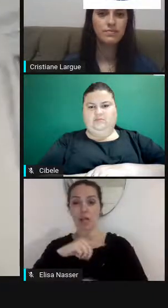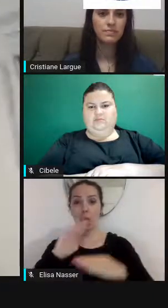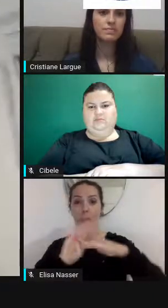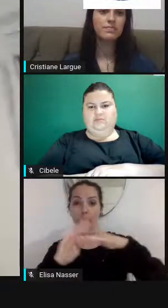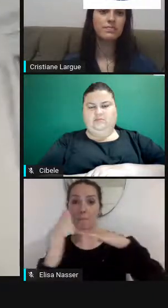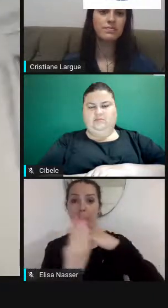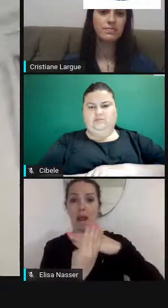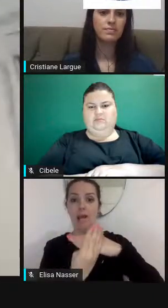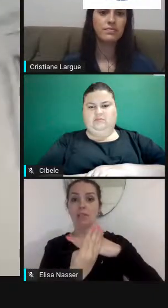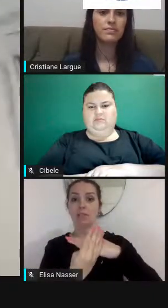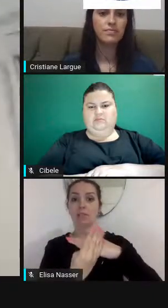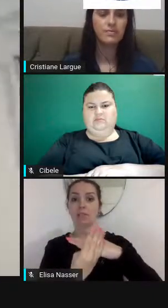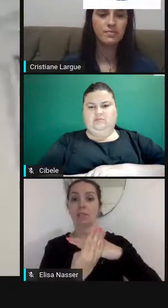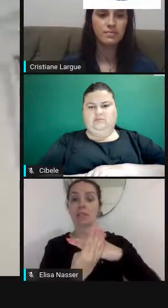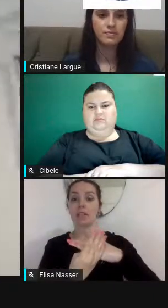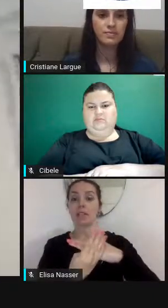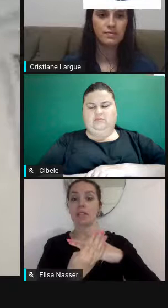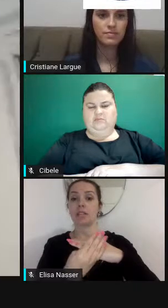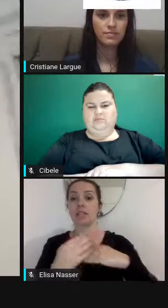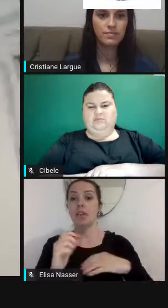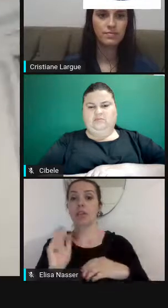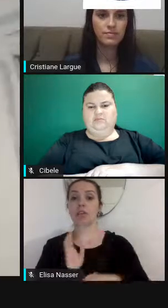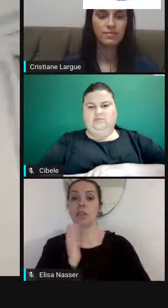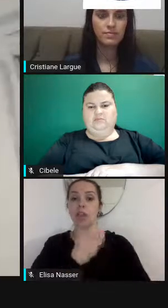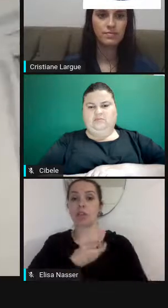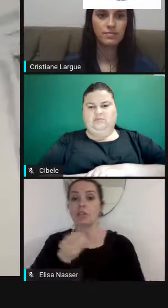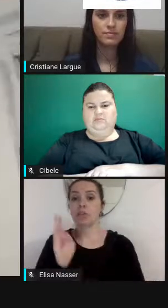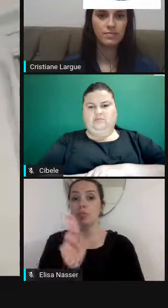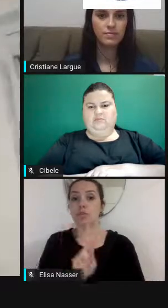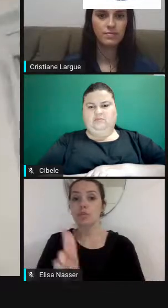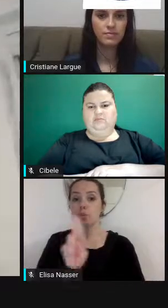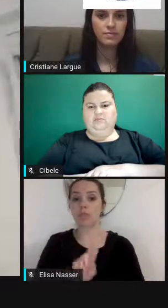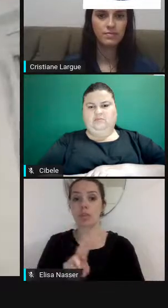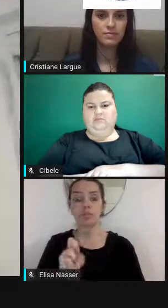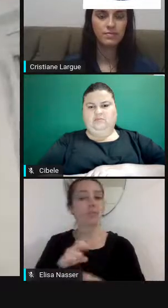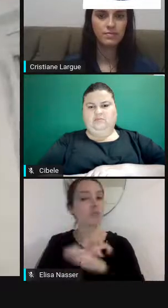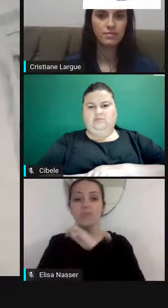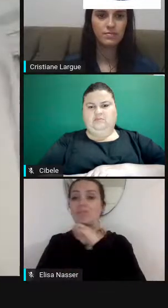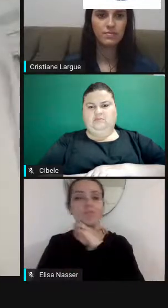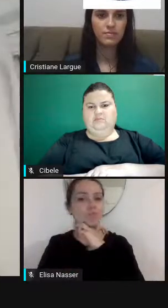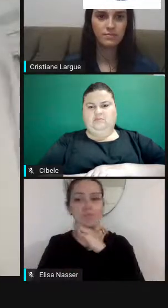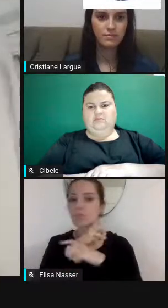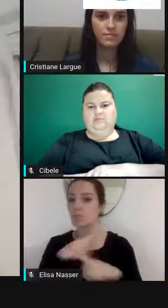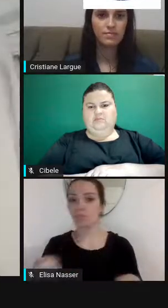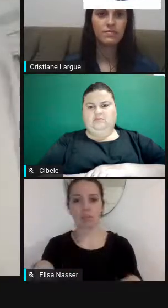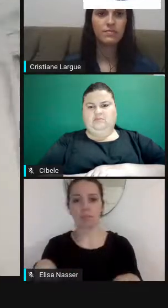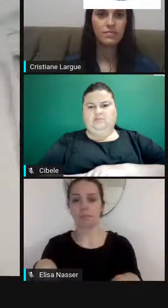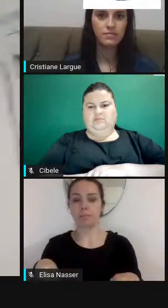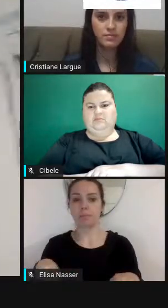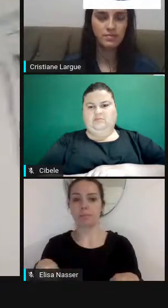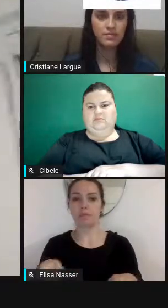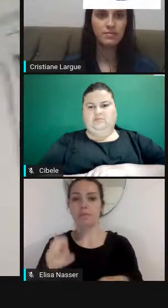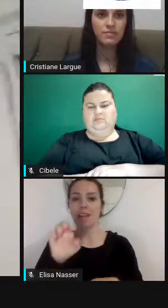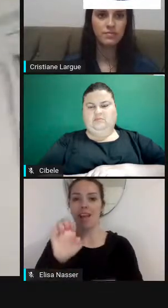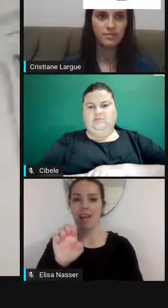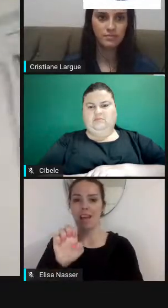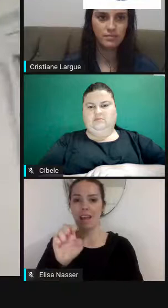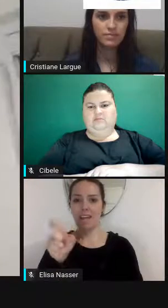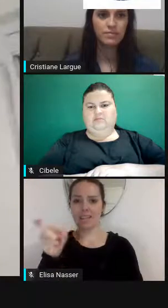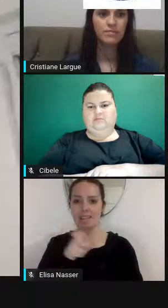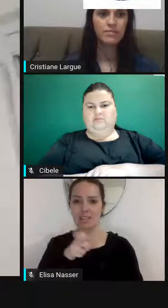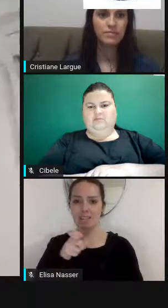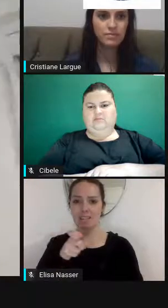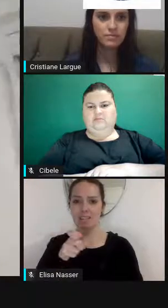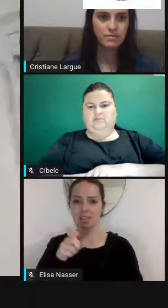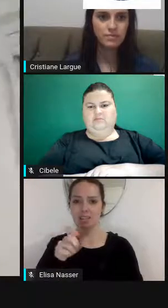não se utiliza veneno se utiliza um inibidor de crescimento que vai impedir ali ele se chama hexa no Mourão o nome do inibidor de